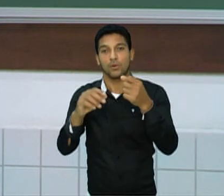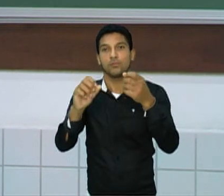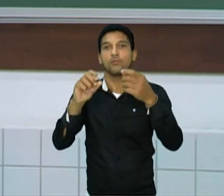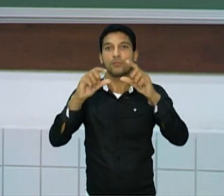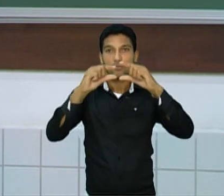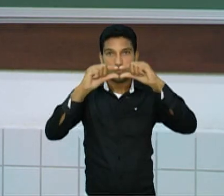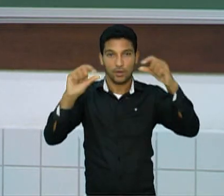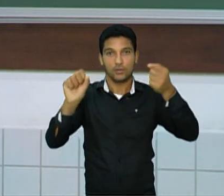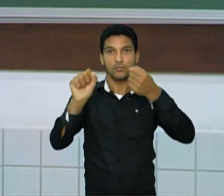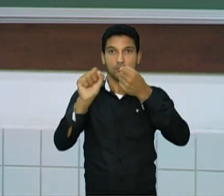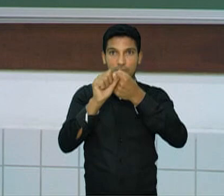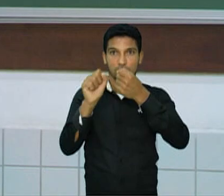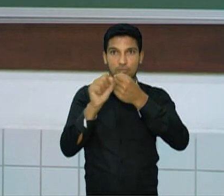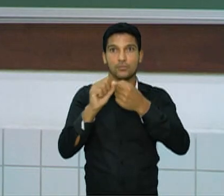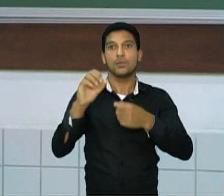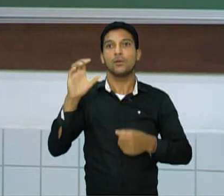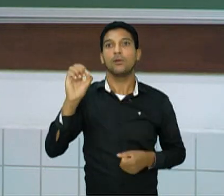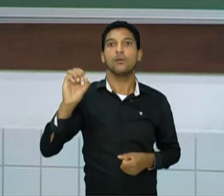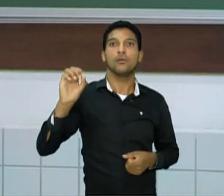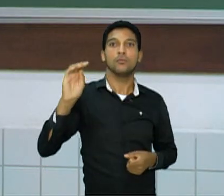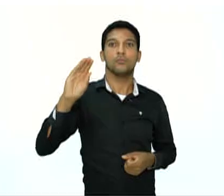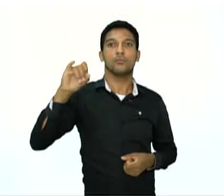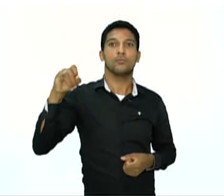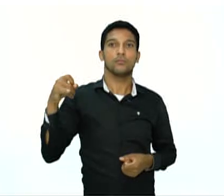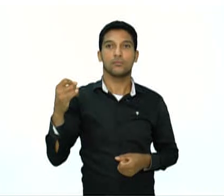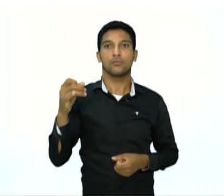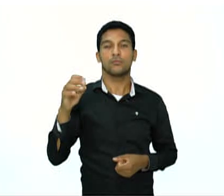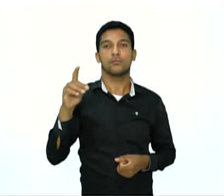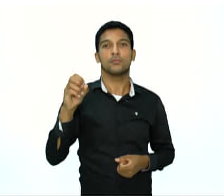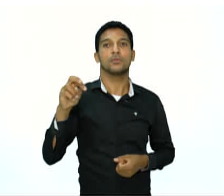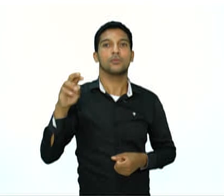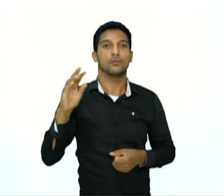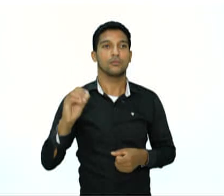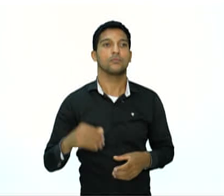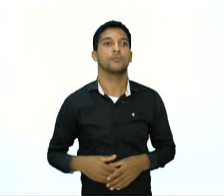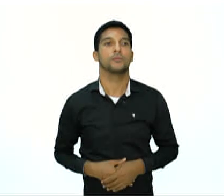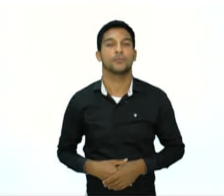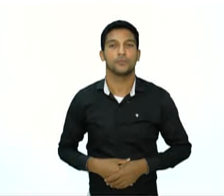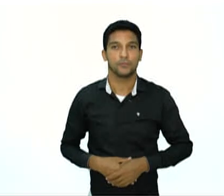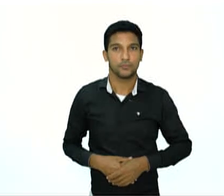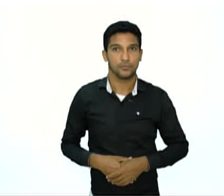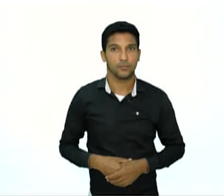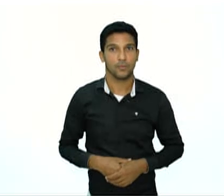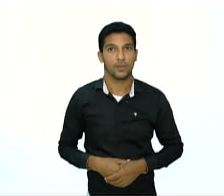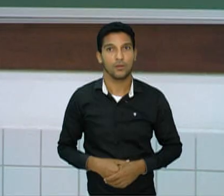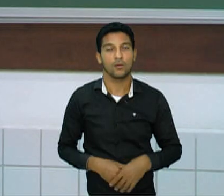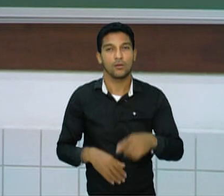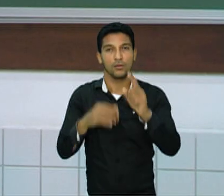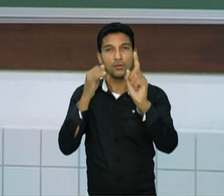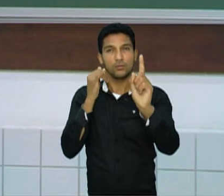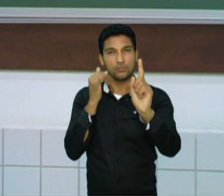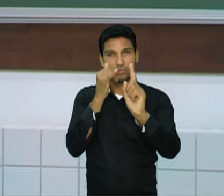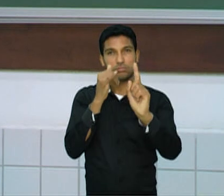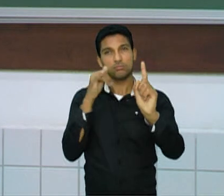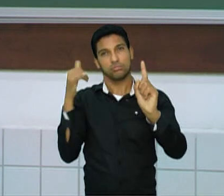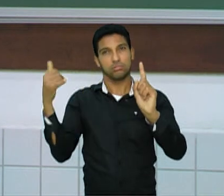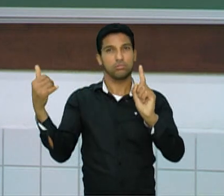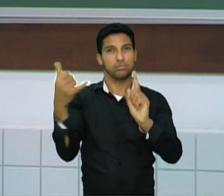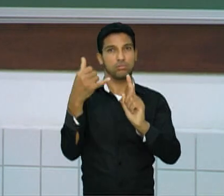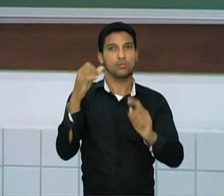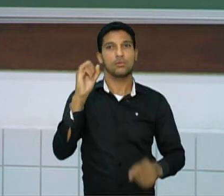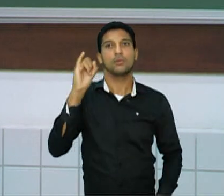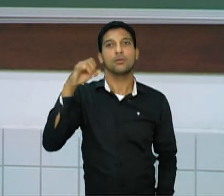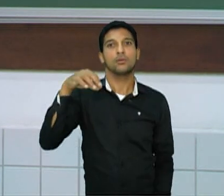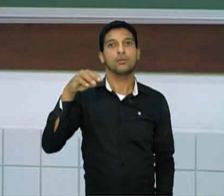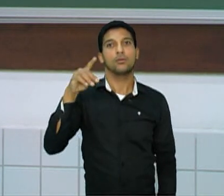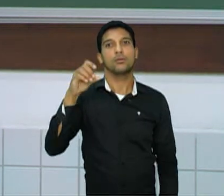substantiva, objetiva direta. A objetiva indireta é quase a mesma coisa, só que tem